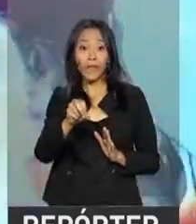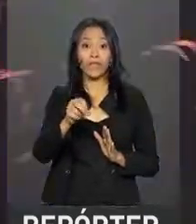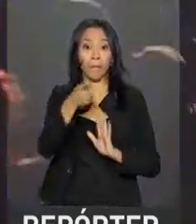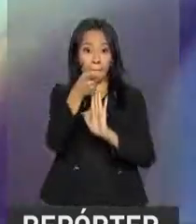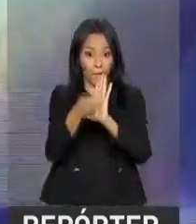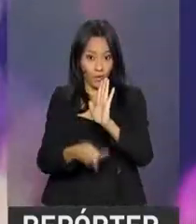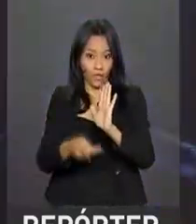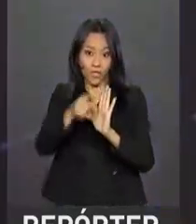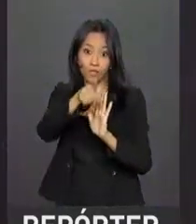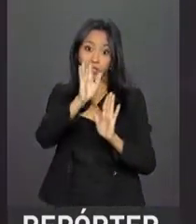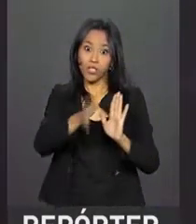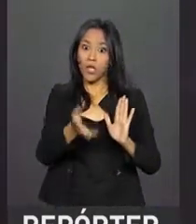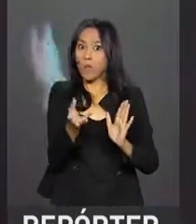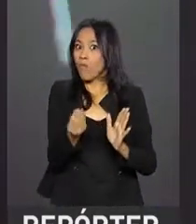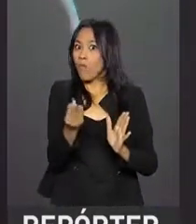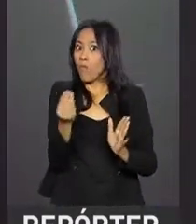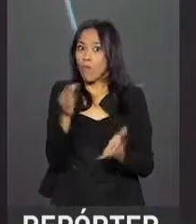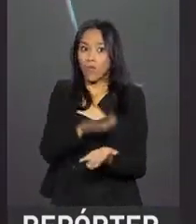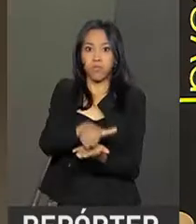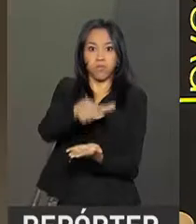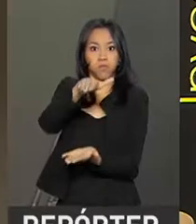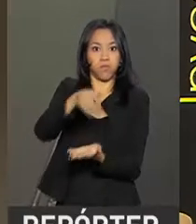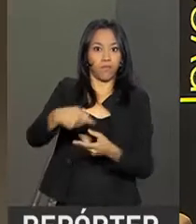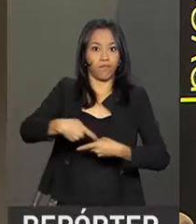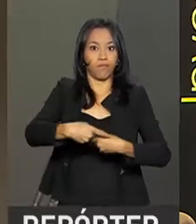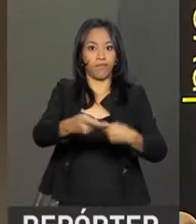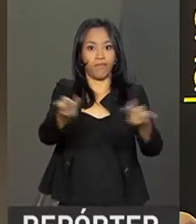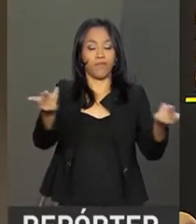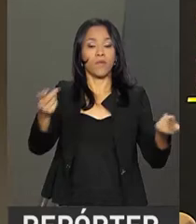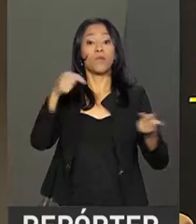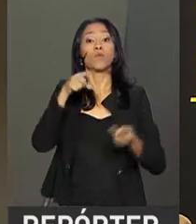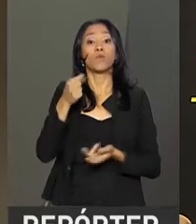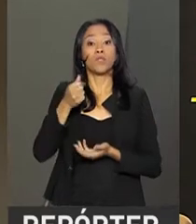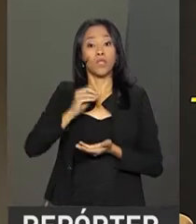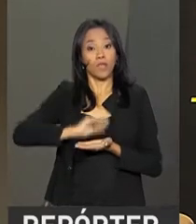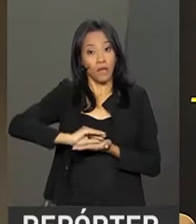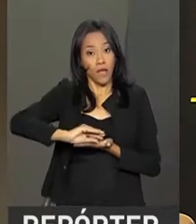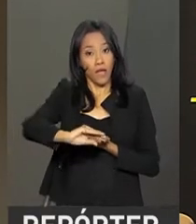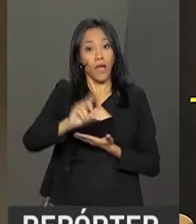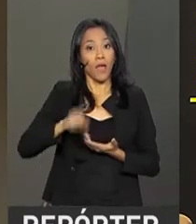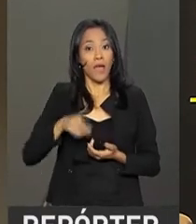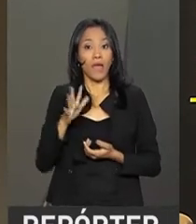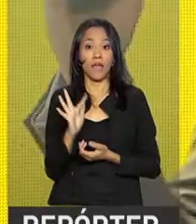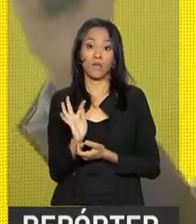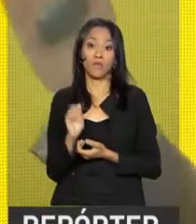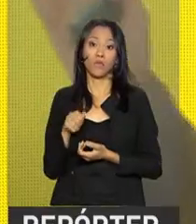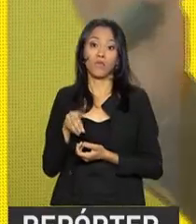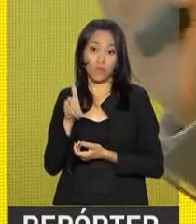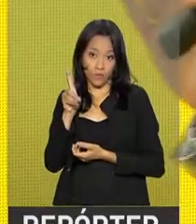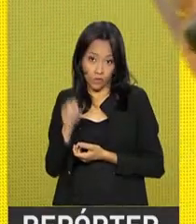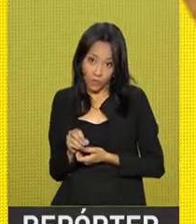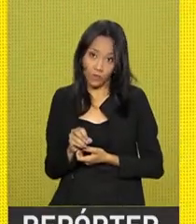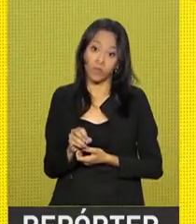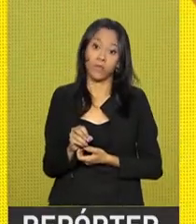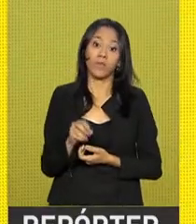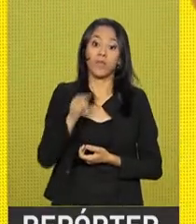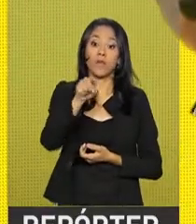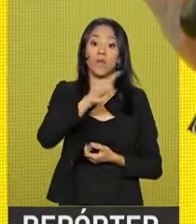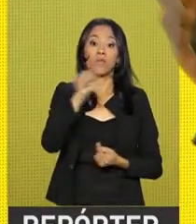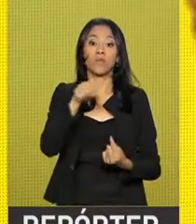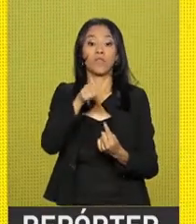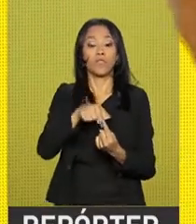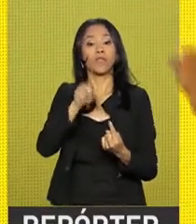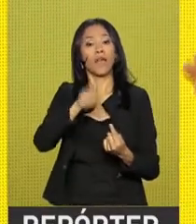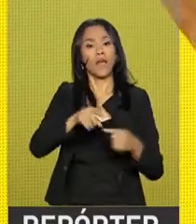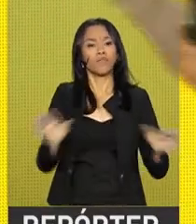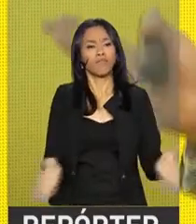já disponibilizado pelo ministério da cultura os recursos vêm do fundo setorial do audiovisual o objetivo é incentivar